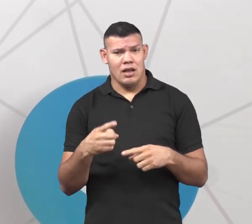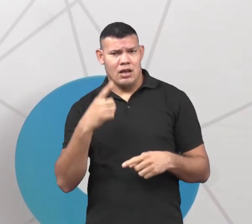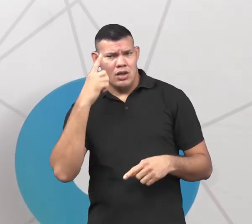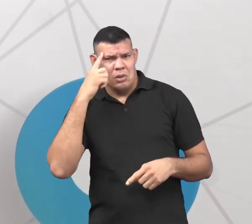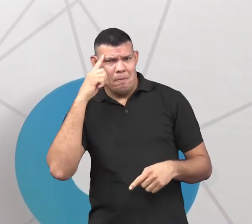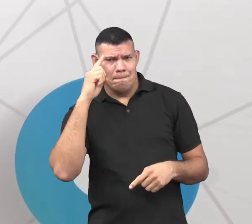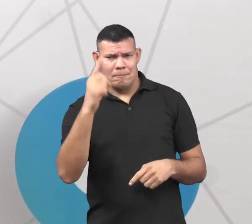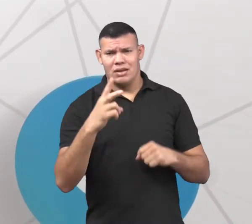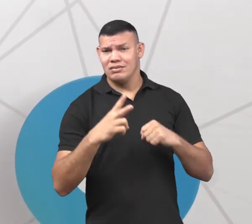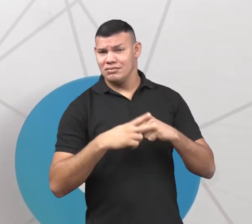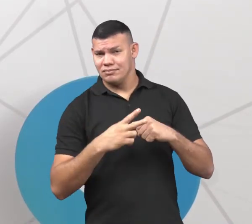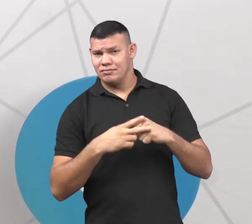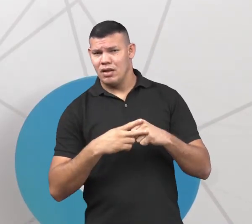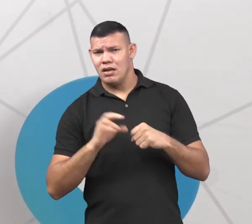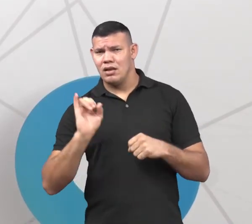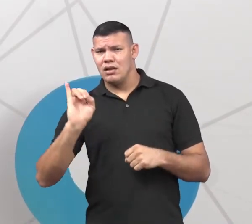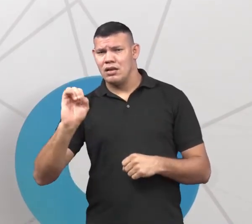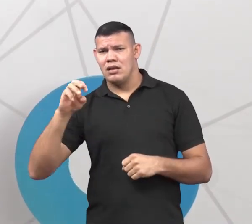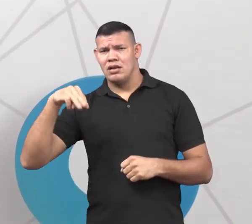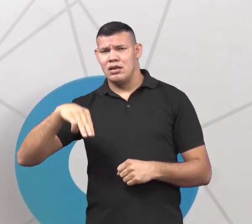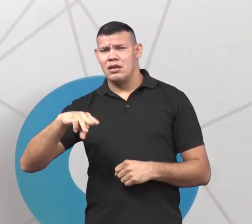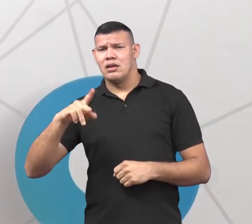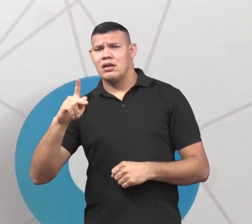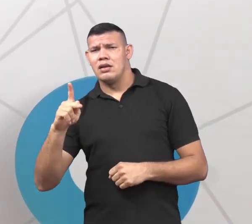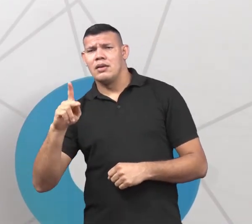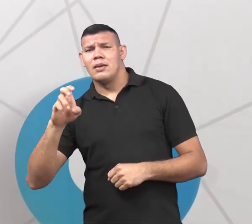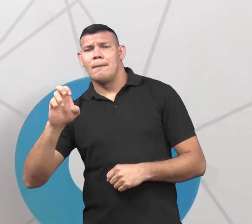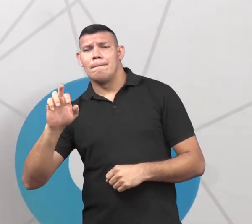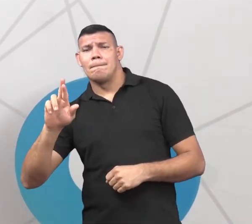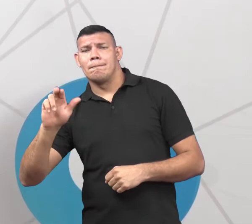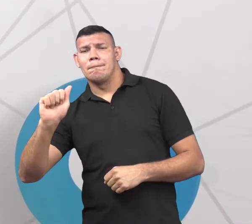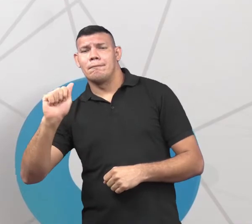O que acontece, pessoal? Geralmente, quando se fala em ordem,